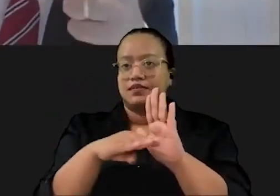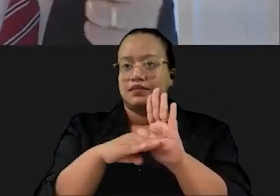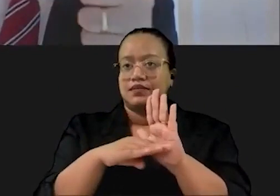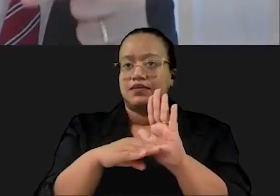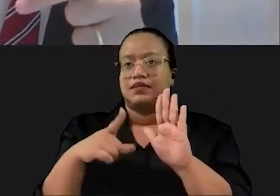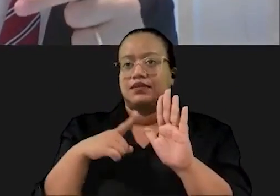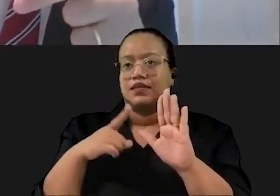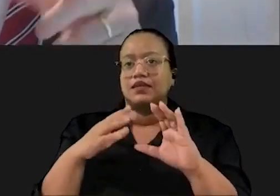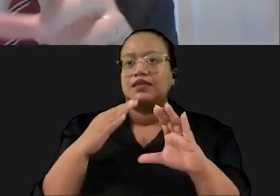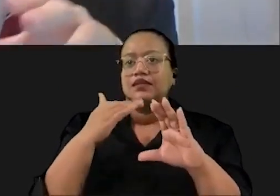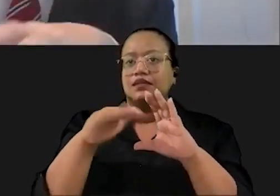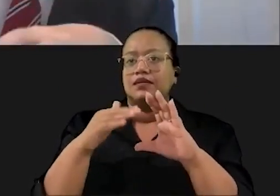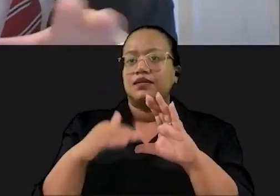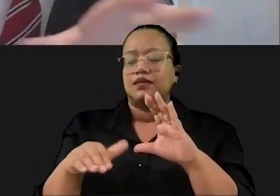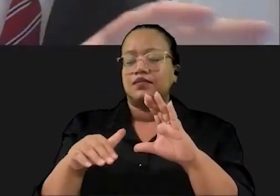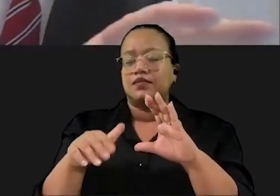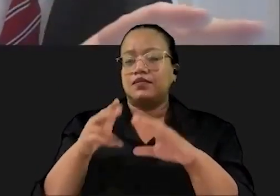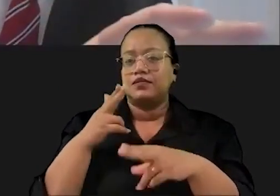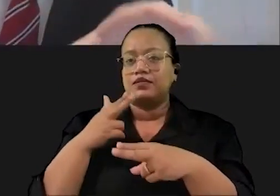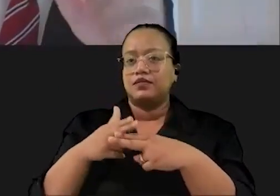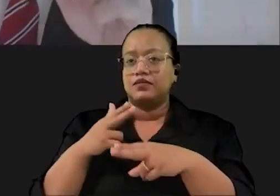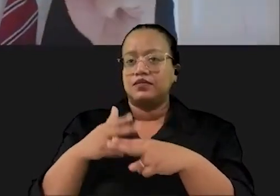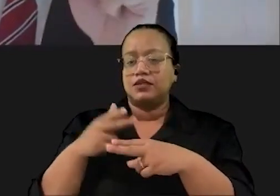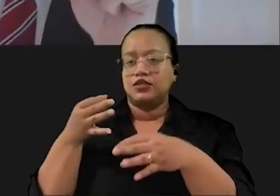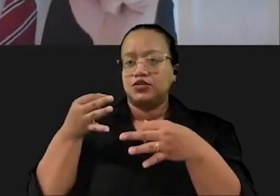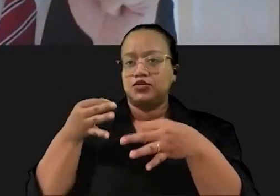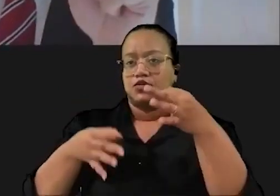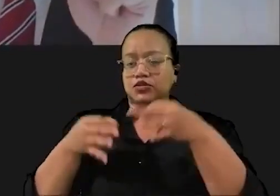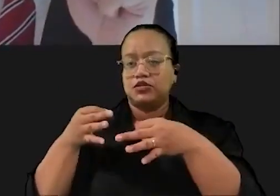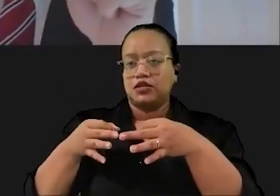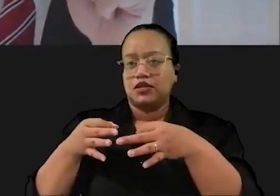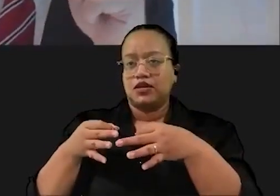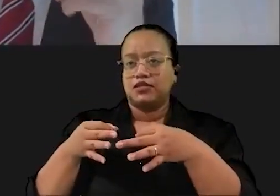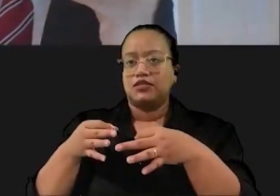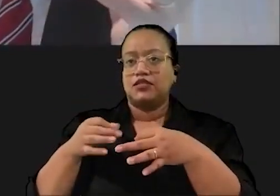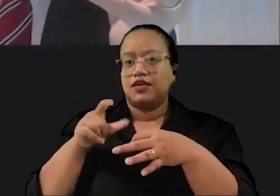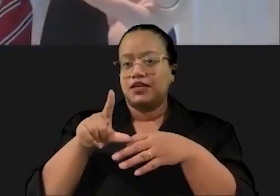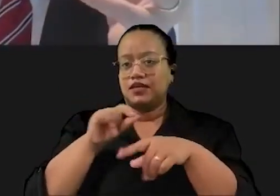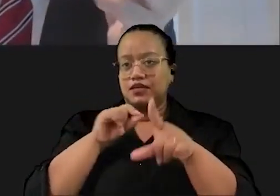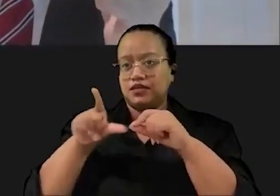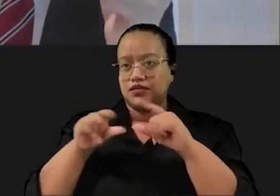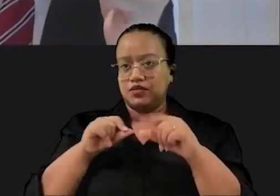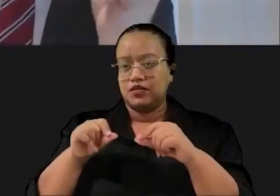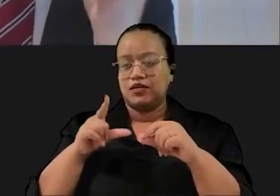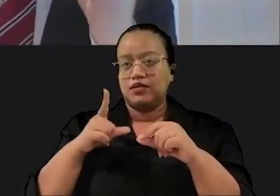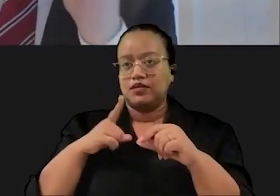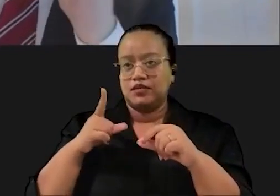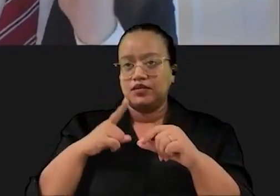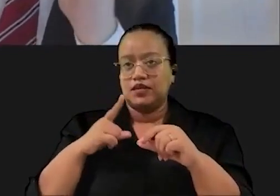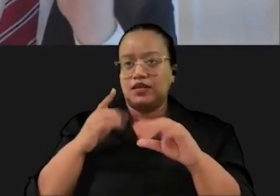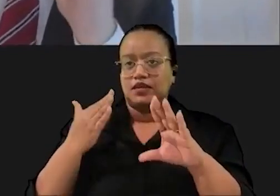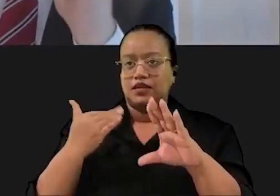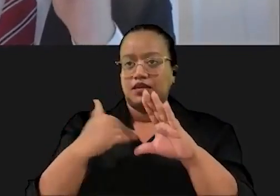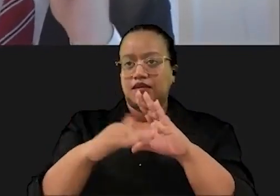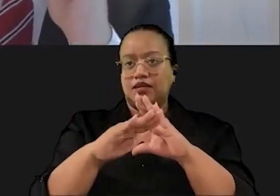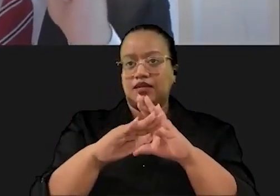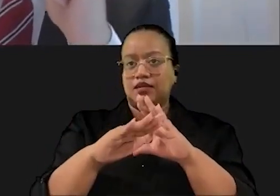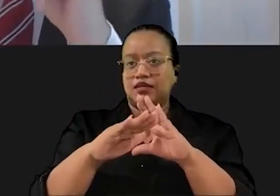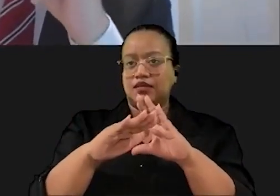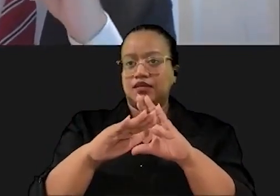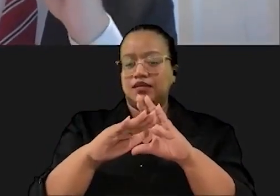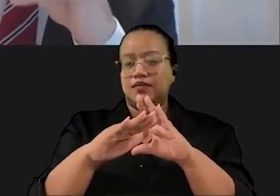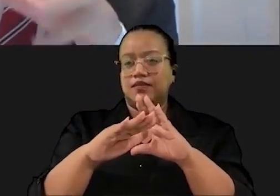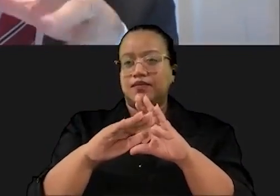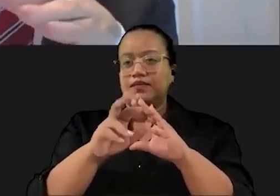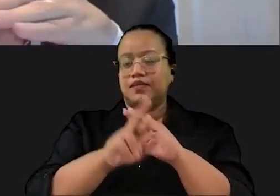que eles consideravam elegíveis, havia a remessa SECOM, e isso teve como objetivo encurtar as pautas de instrução e